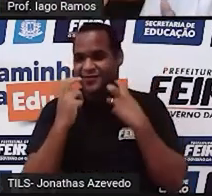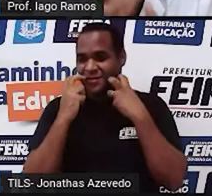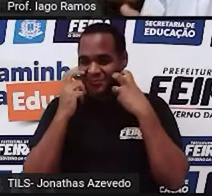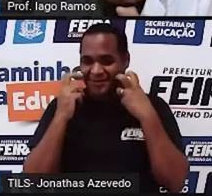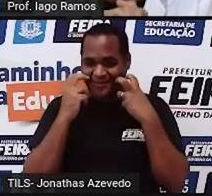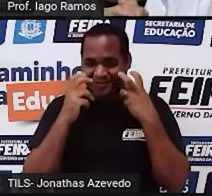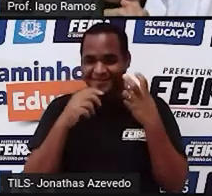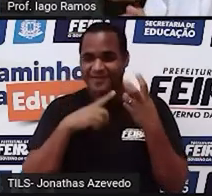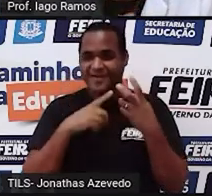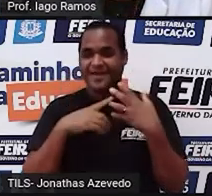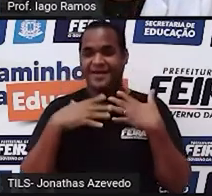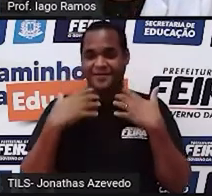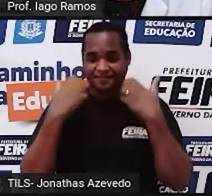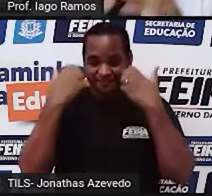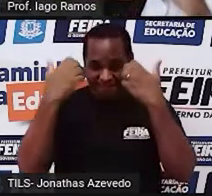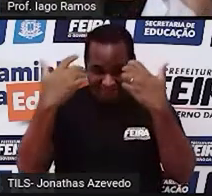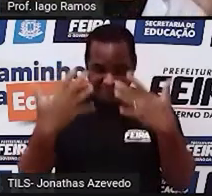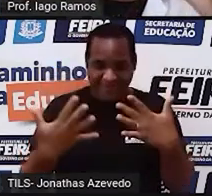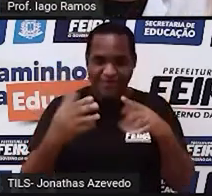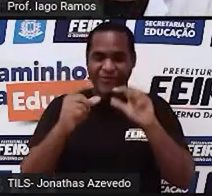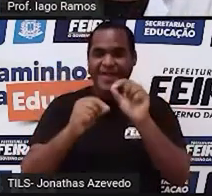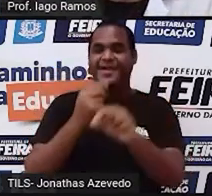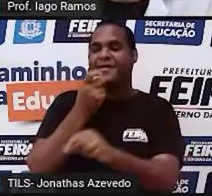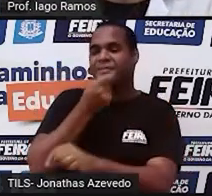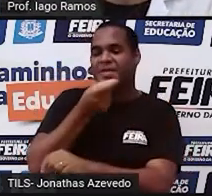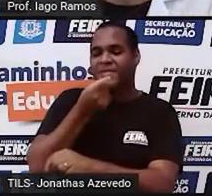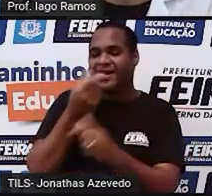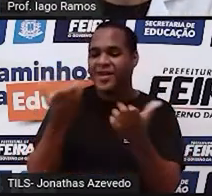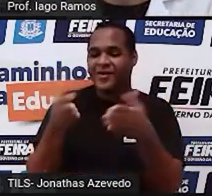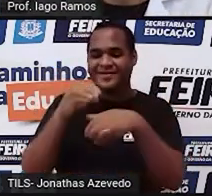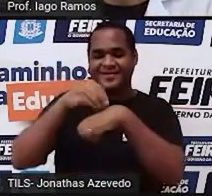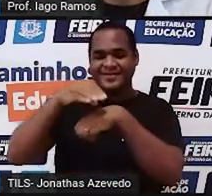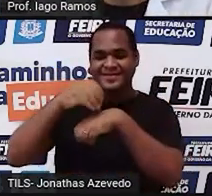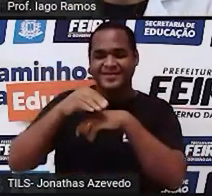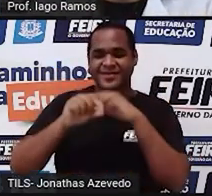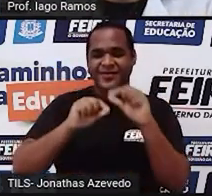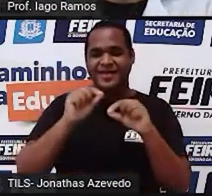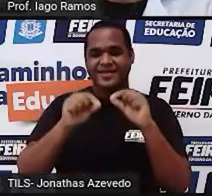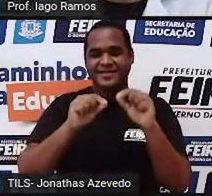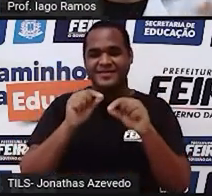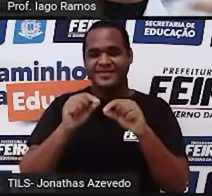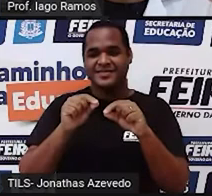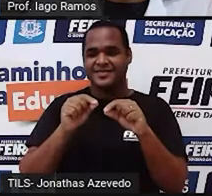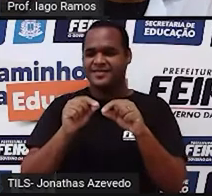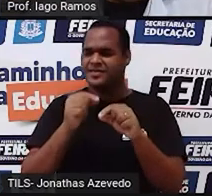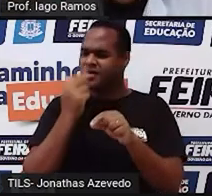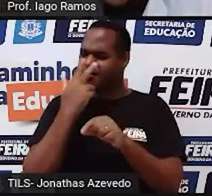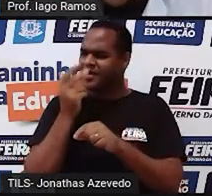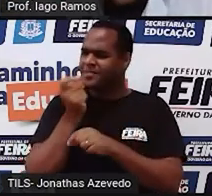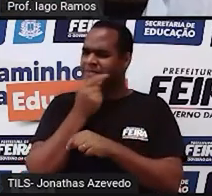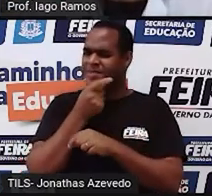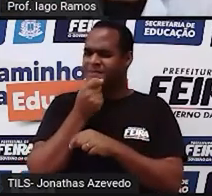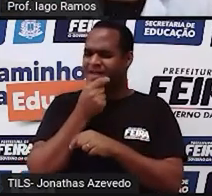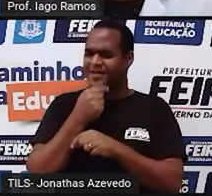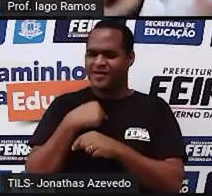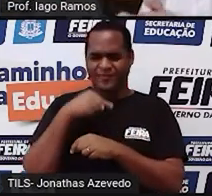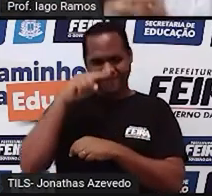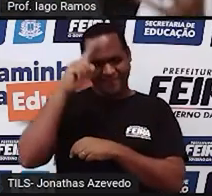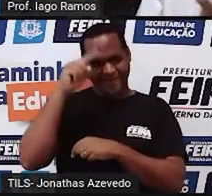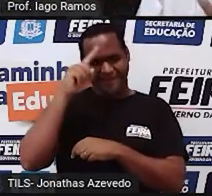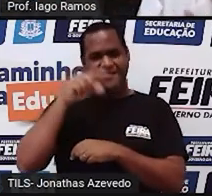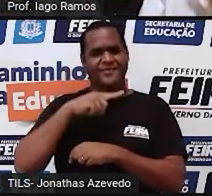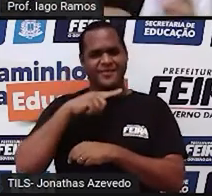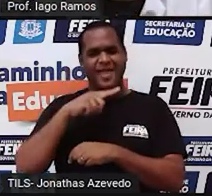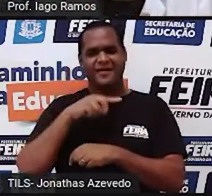de trazer essa piadas minha que eu vou trazer aqui agora para você certo é uma piada assim que eu mesmo inventei